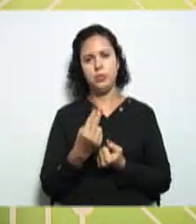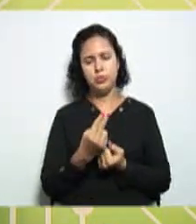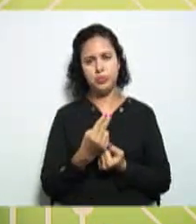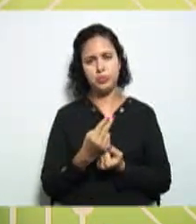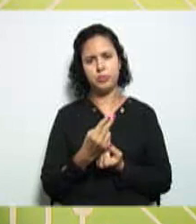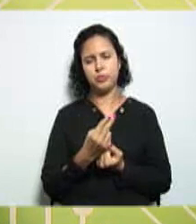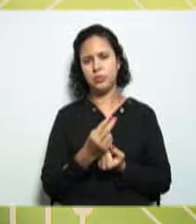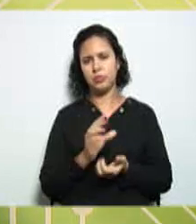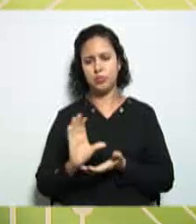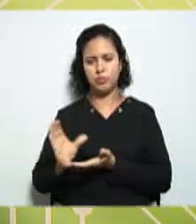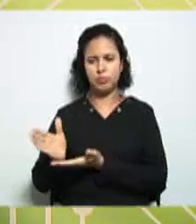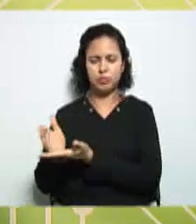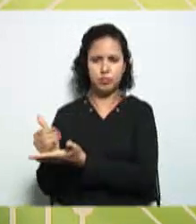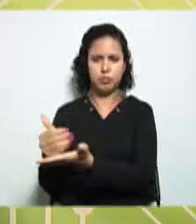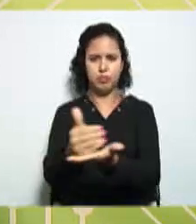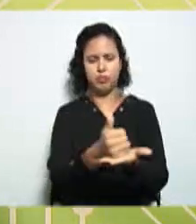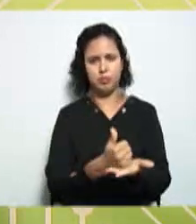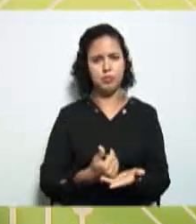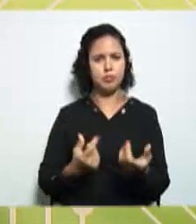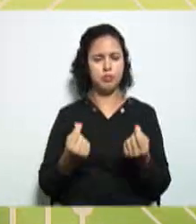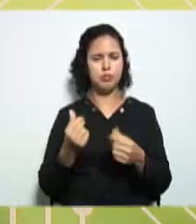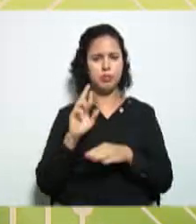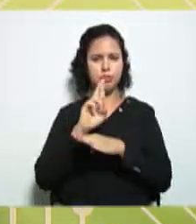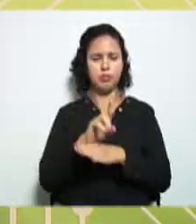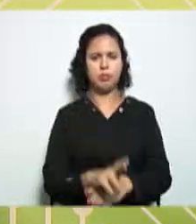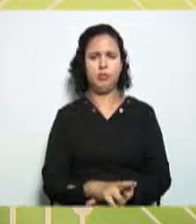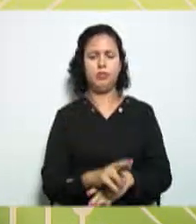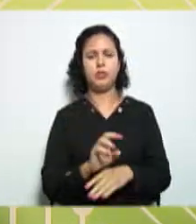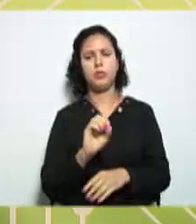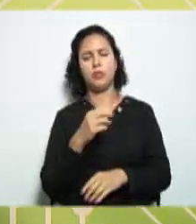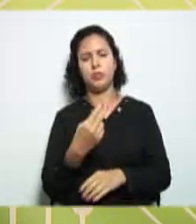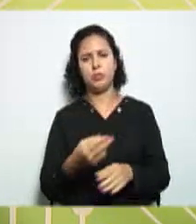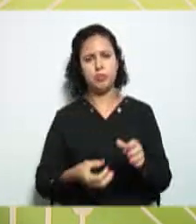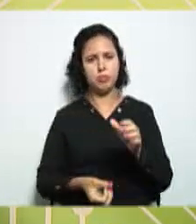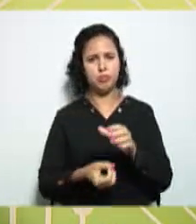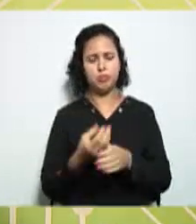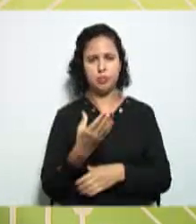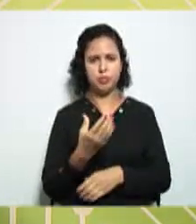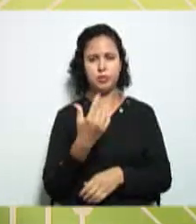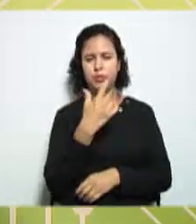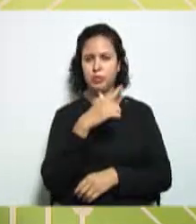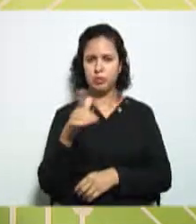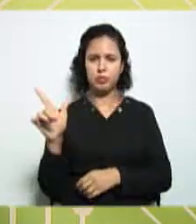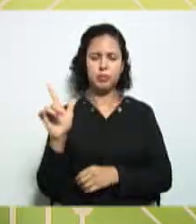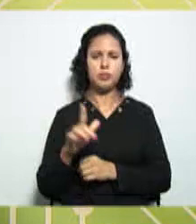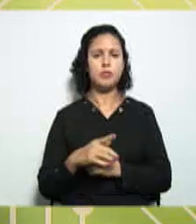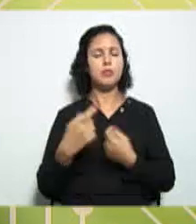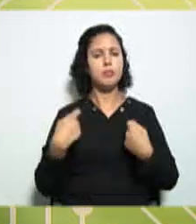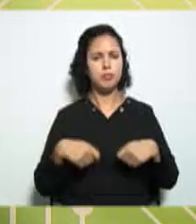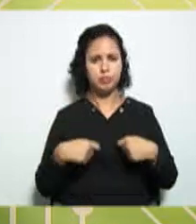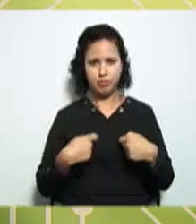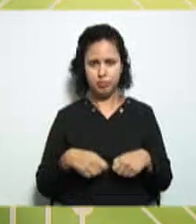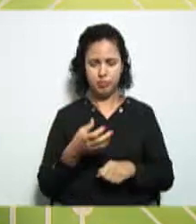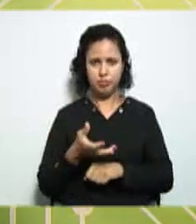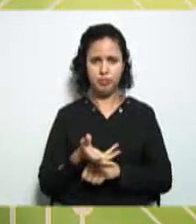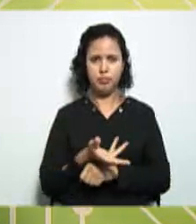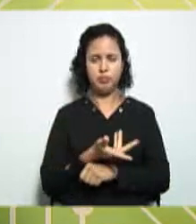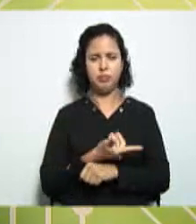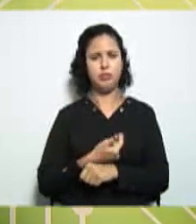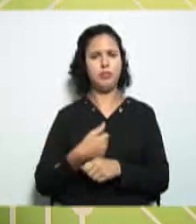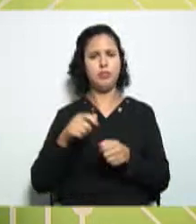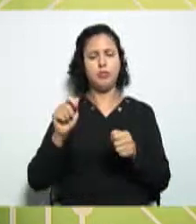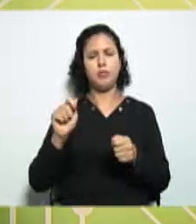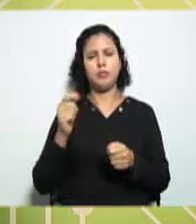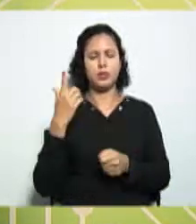captar recursos, se eu vou abrir um outro empreendimento, eu preciso dessa competência para que eu